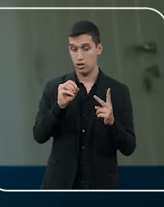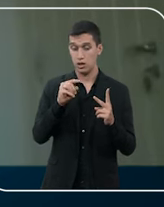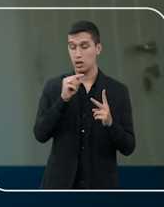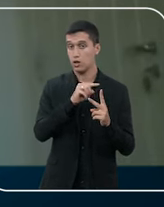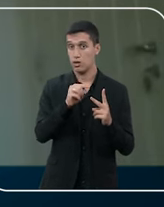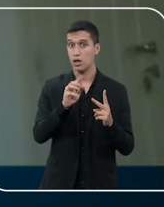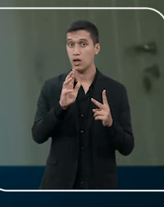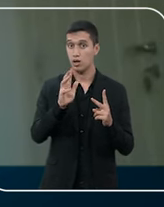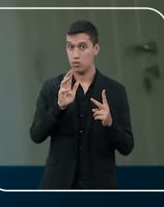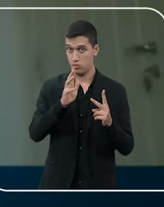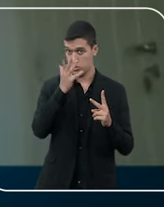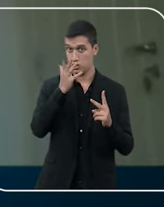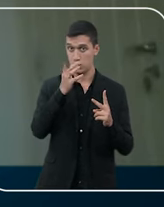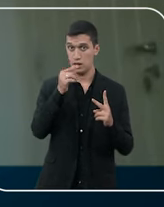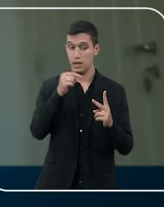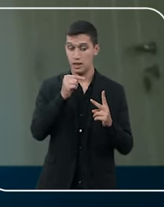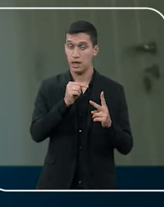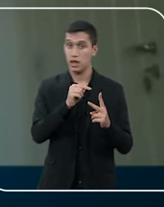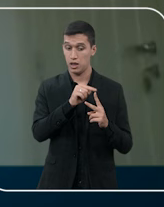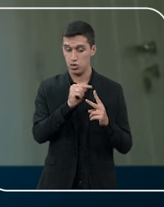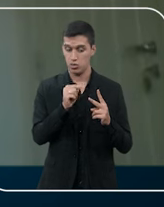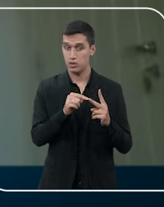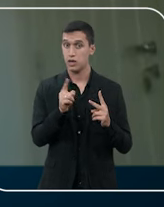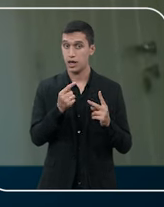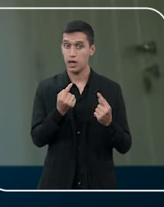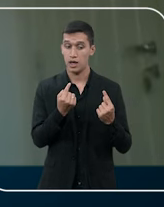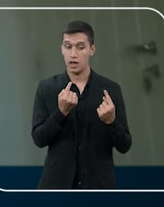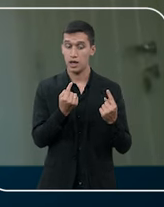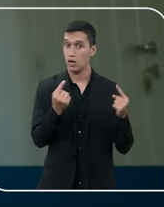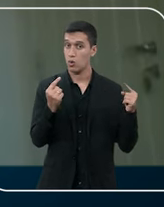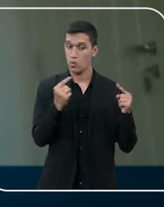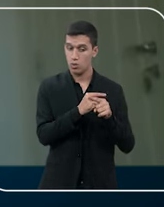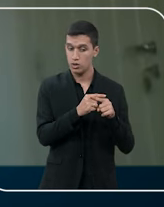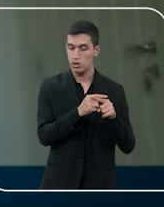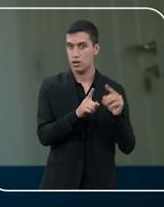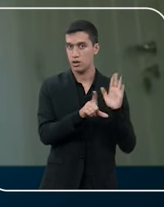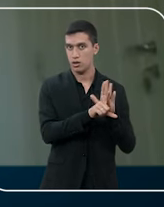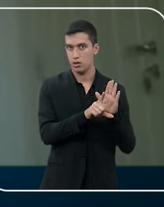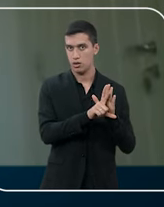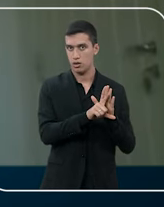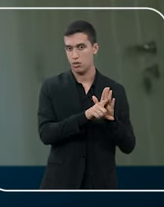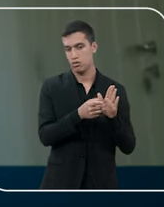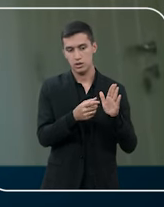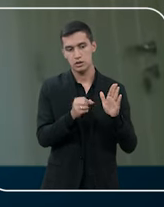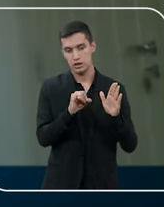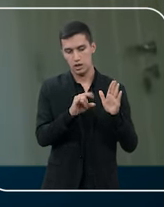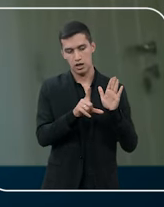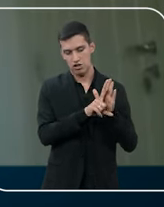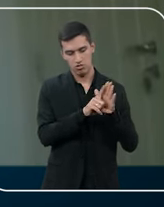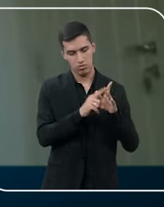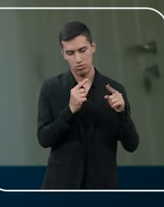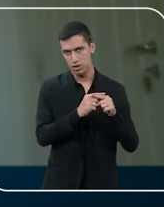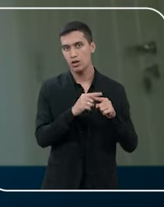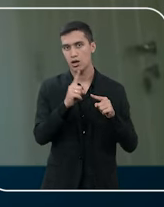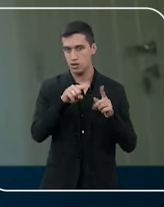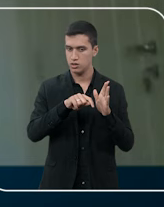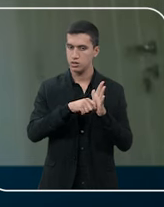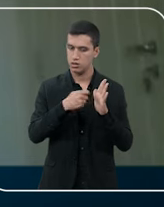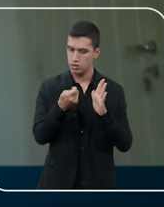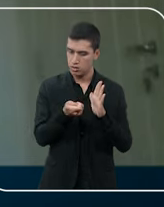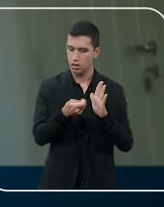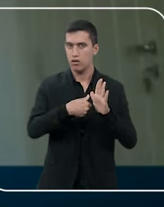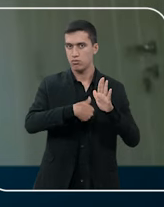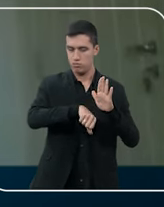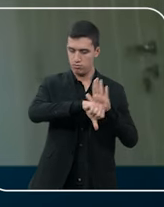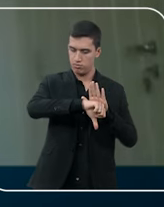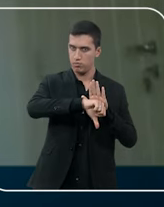omissões que são antijurídicas, ou seja, elas são ilícitas. E quando a gente fala de